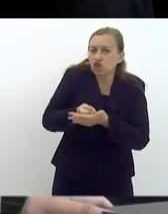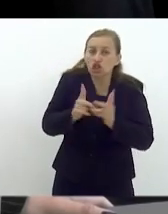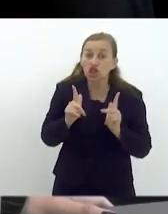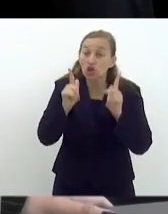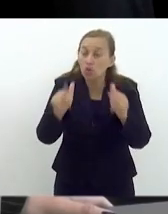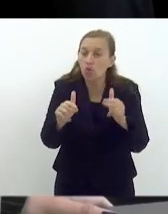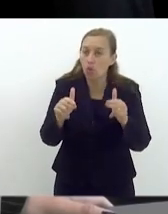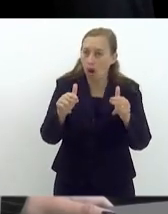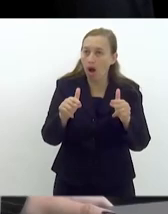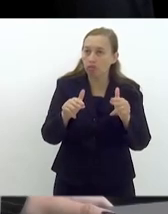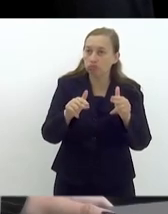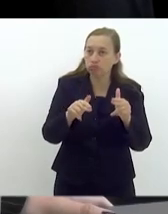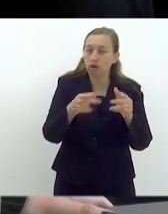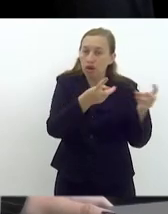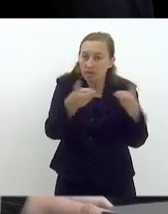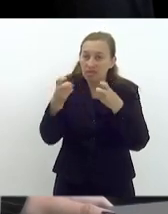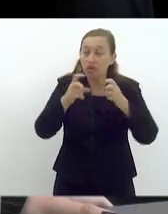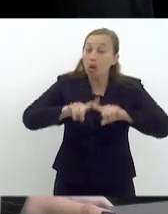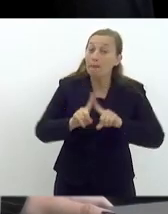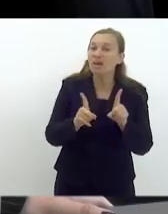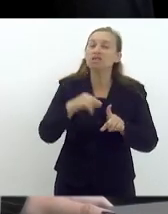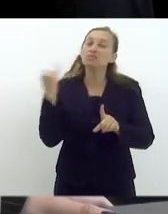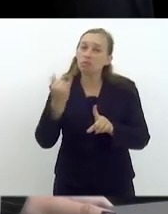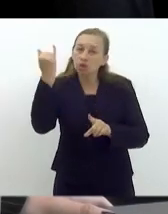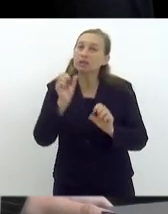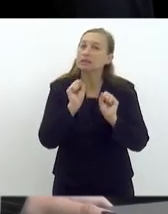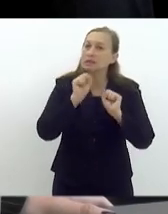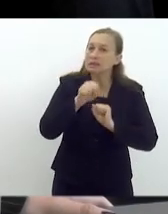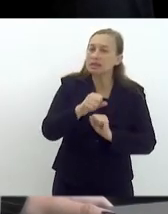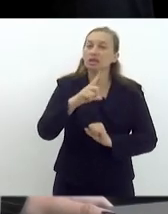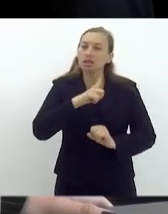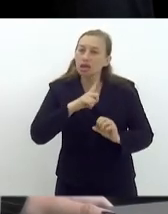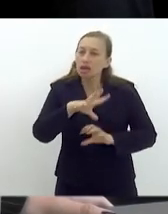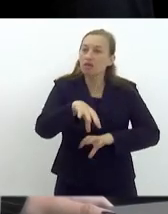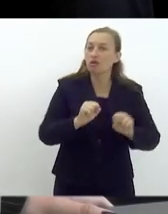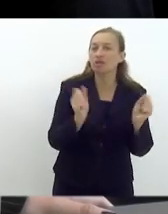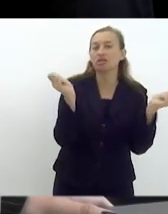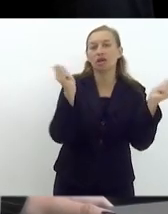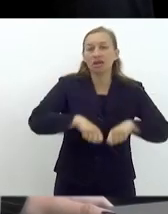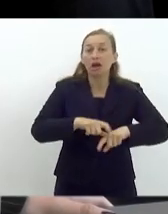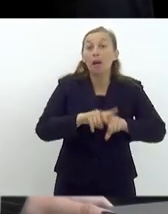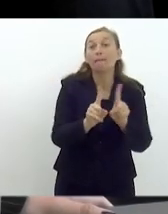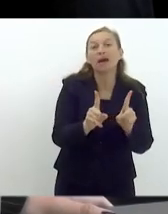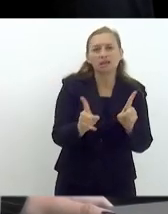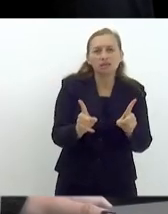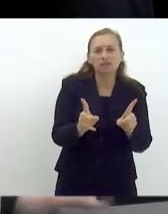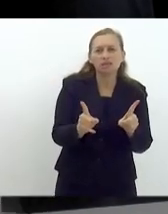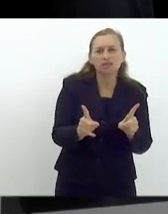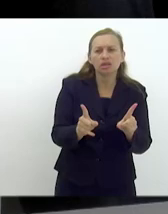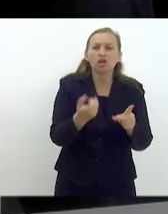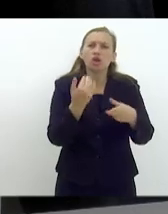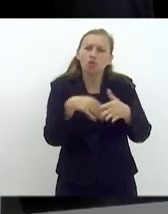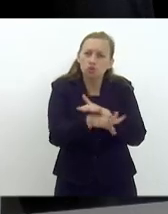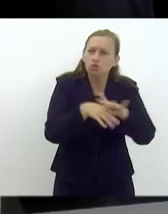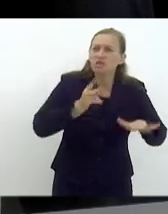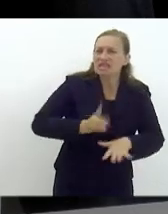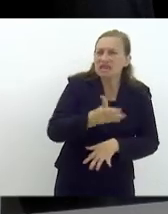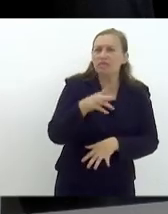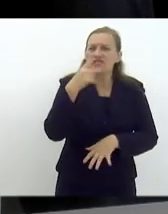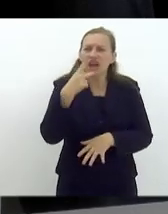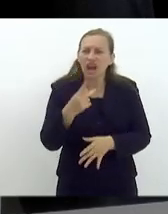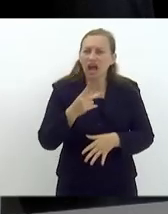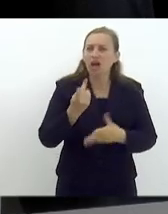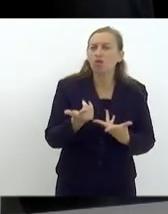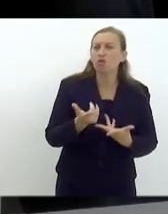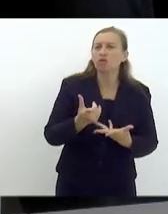cobrança de percepção é óbvio que é importante sim que haja capacitação mas eu até costumo dizer que quando